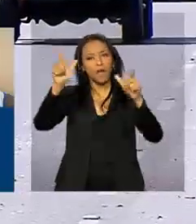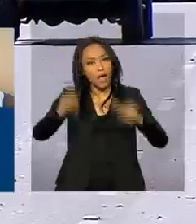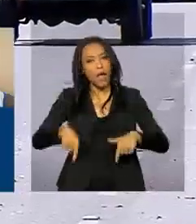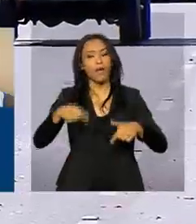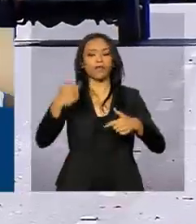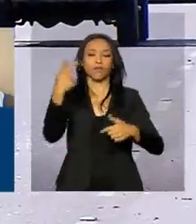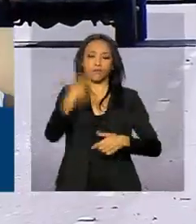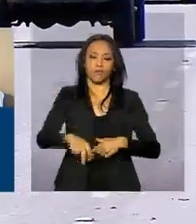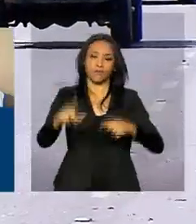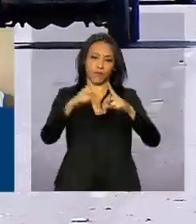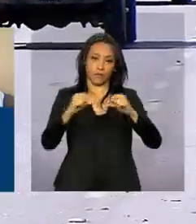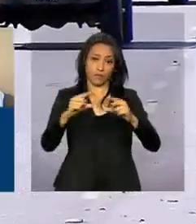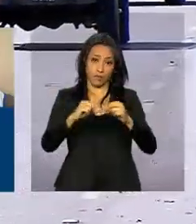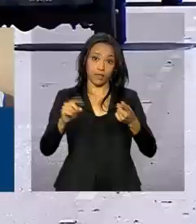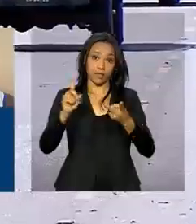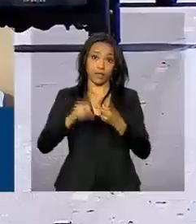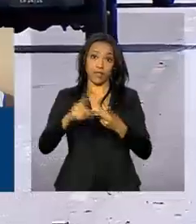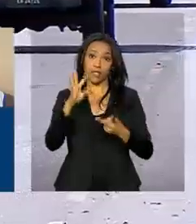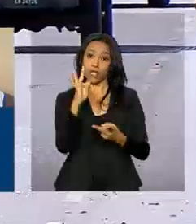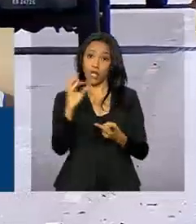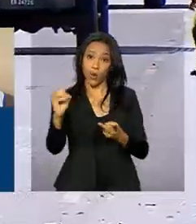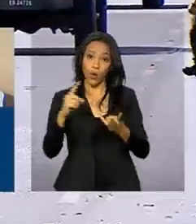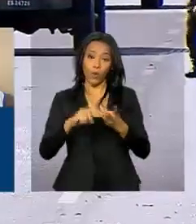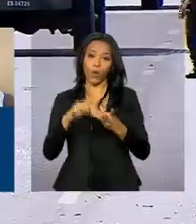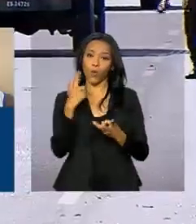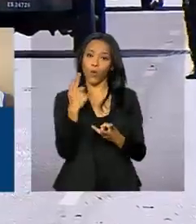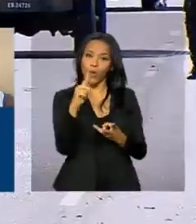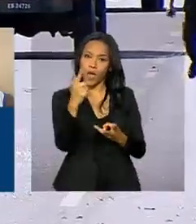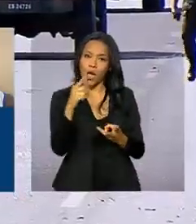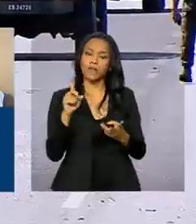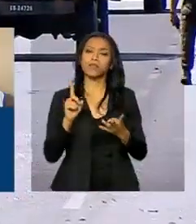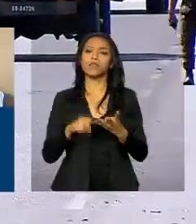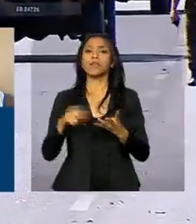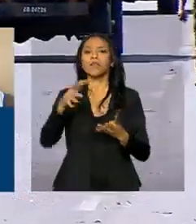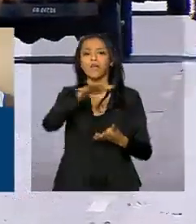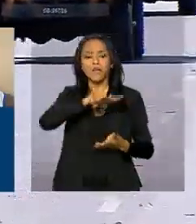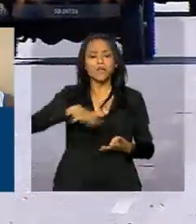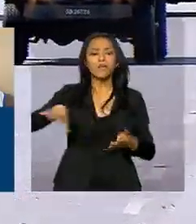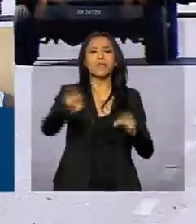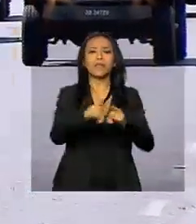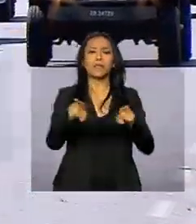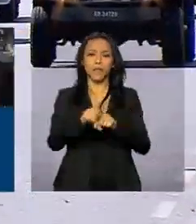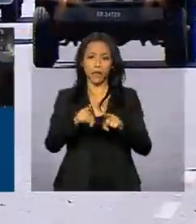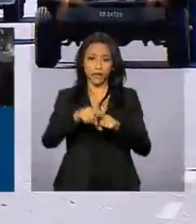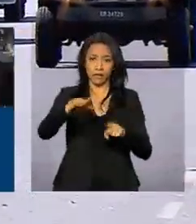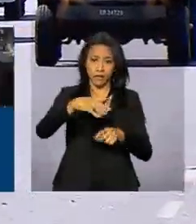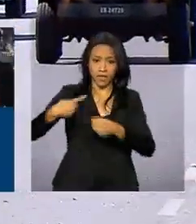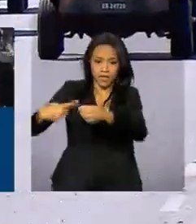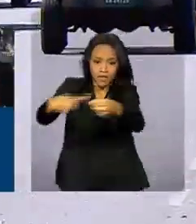Distrito Federal, Tocantins, Goiás e Triângulo Mineiro.